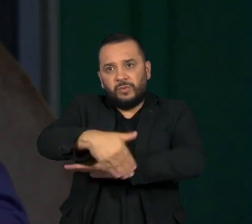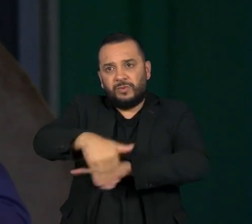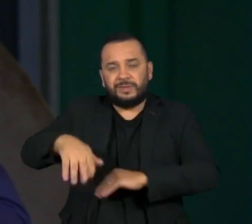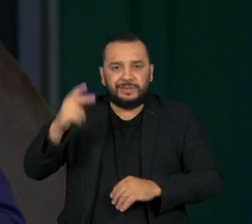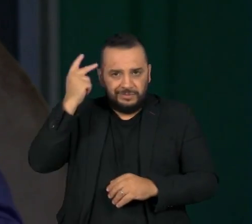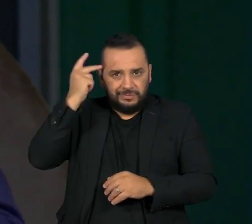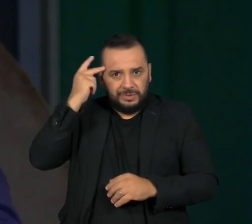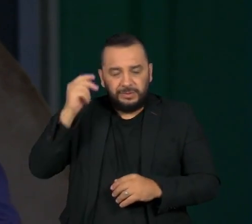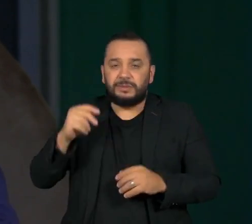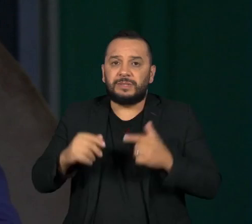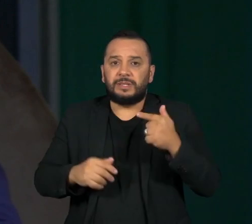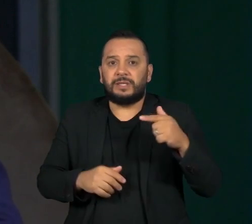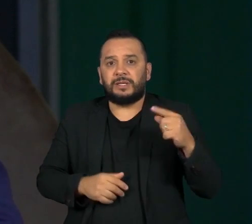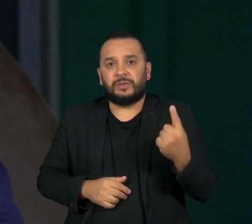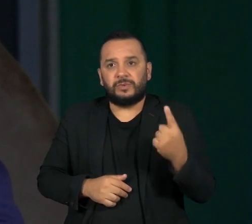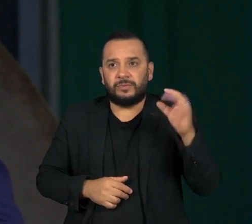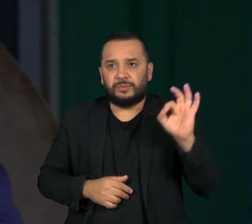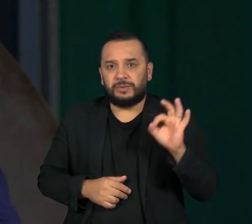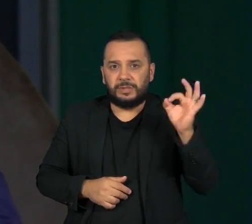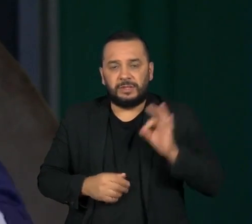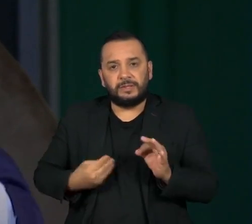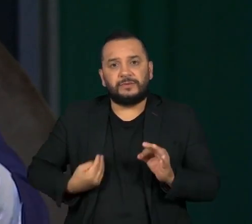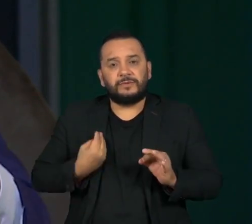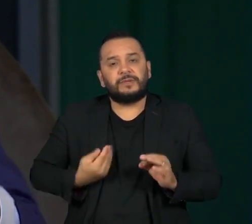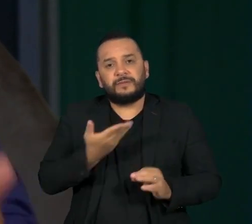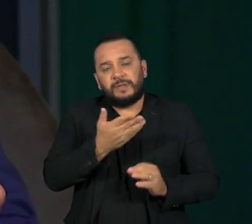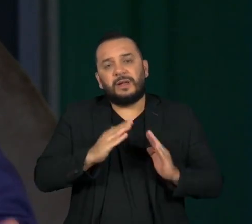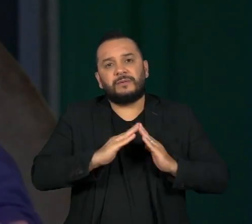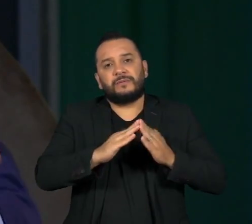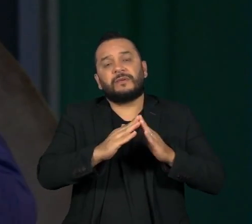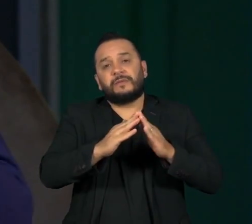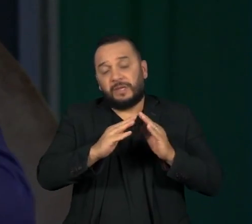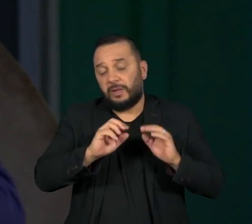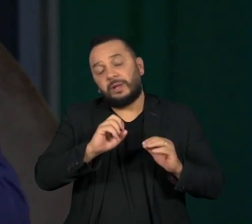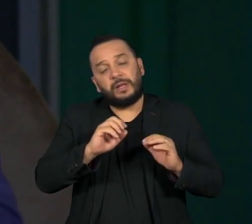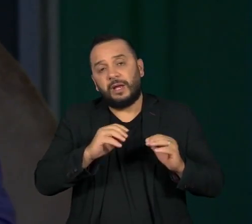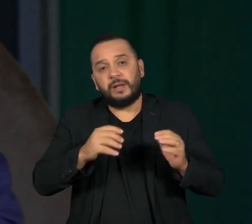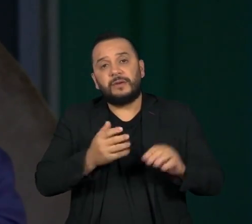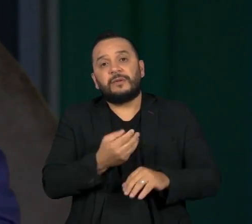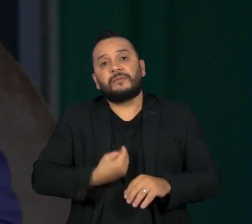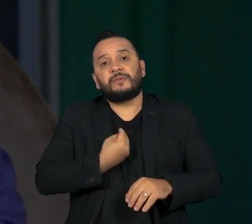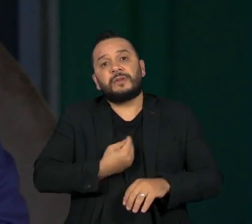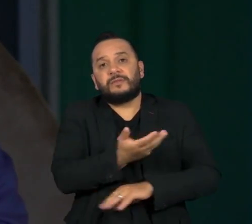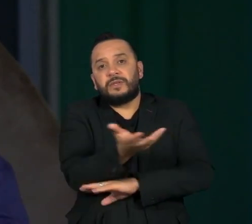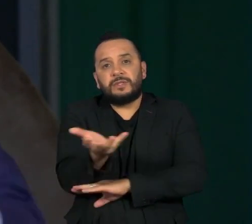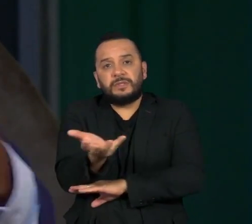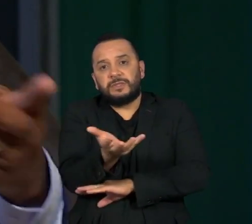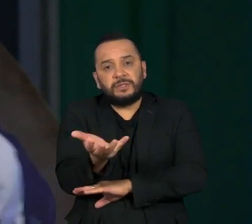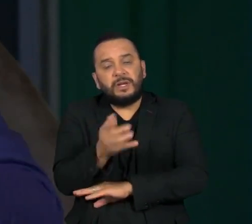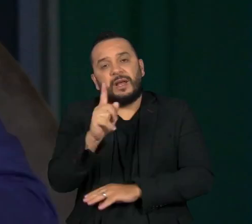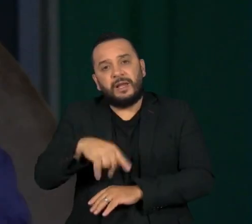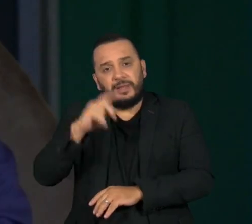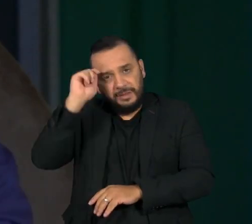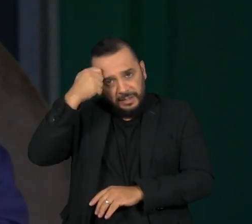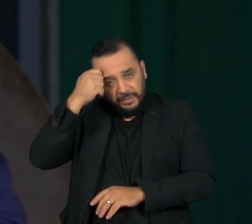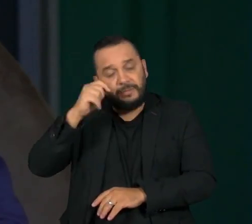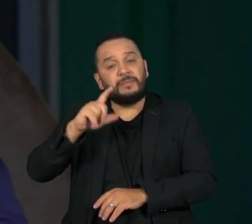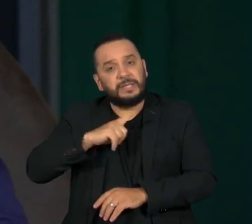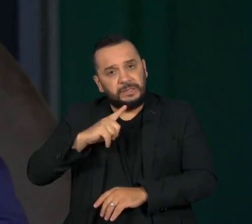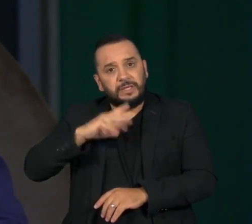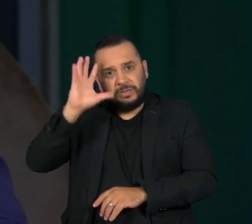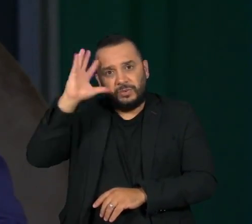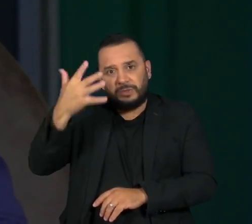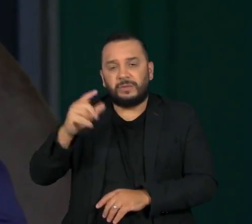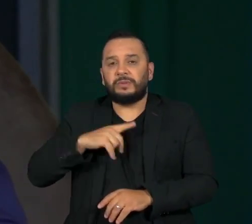Paulo, 71% dos moradores de rua são negros. Mas existe também uma luz ao final do túnel. São